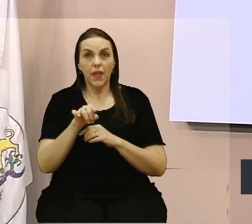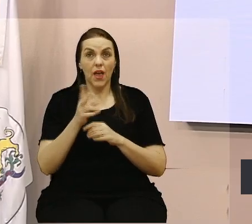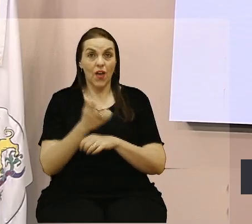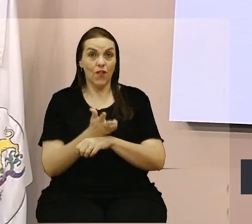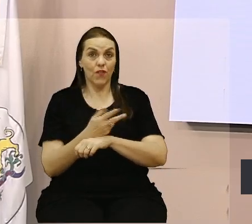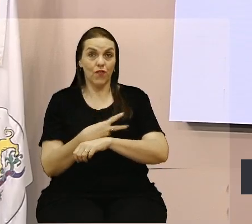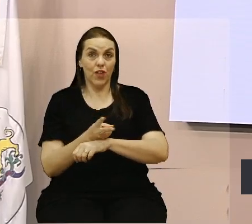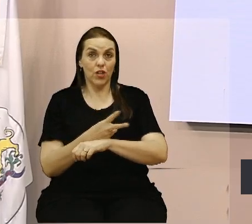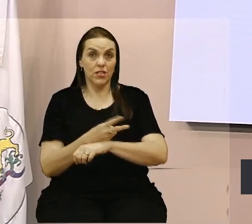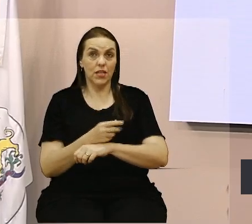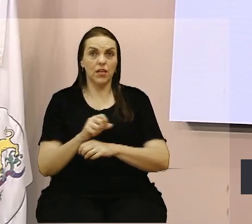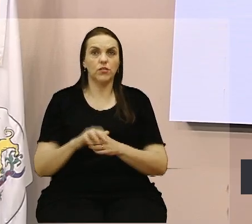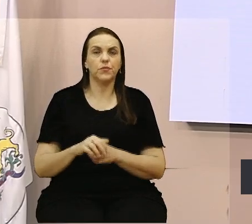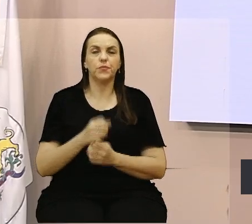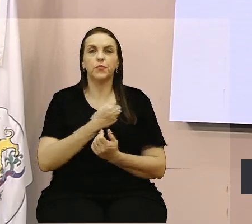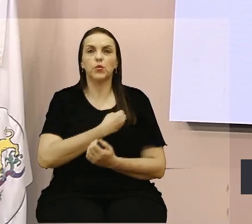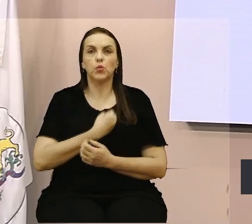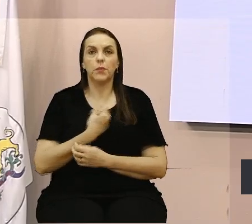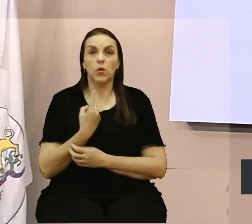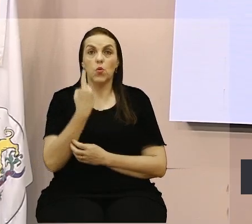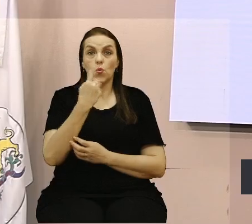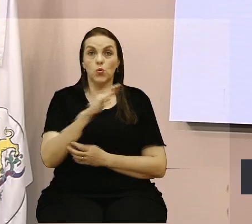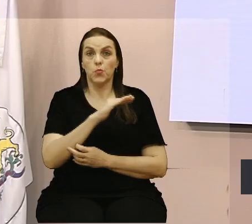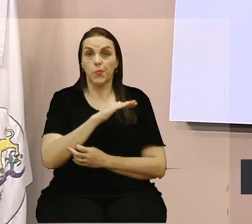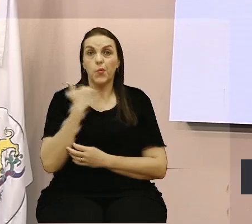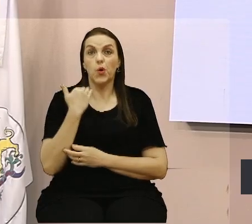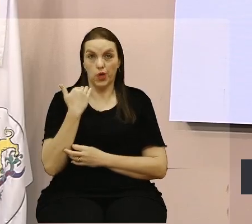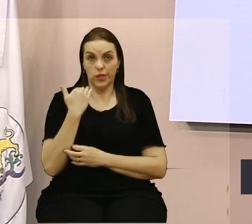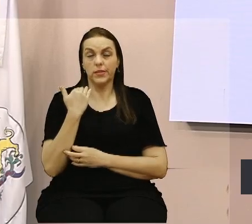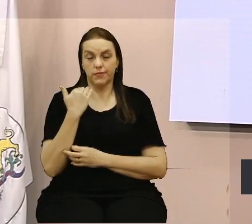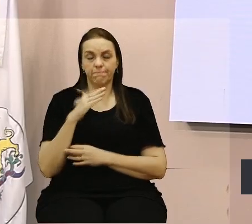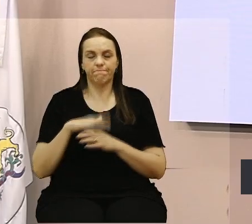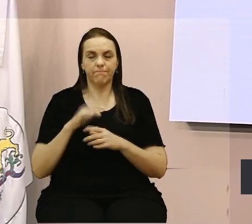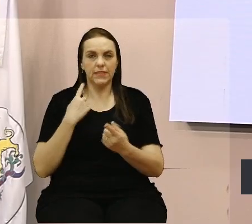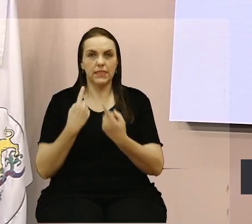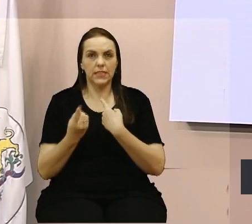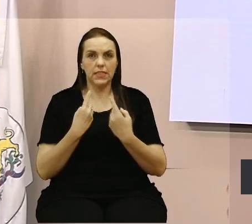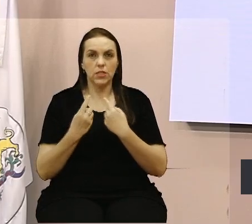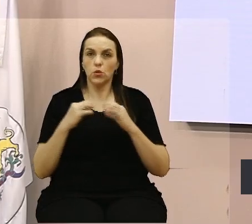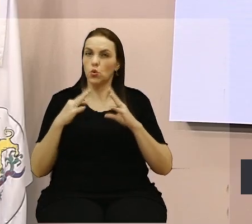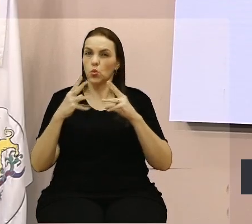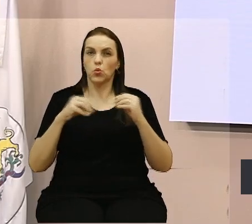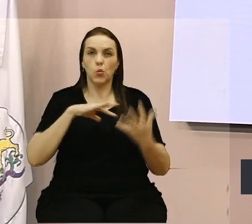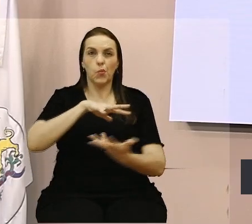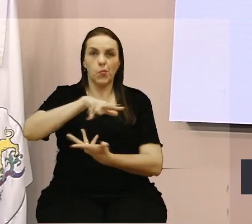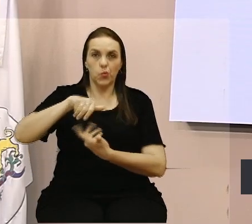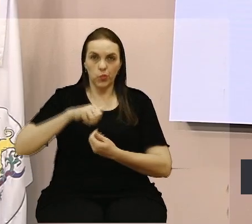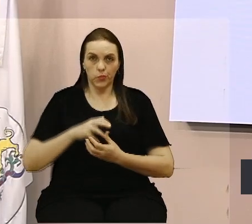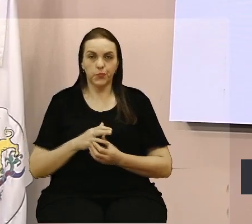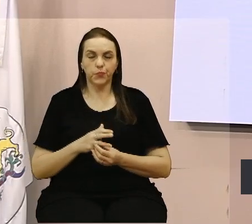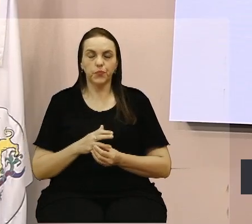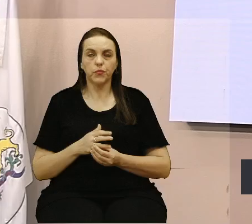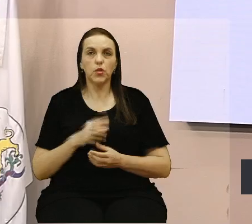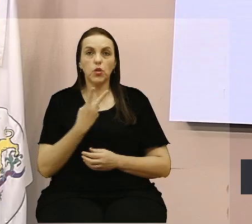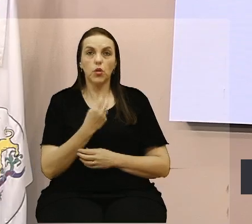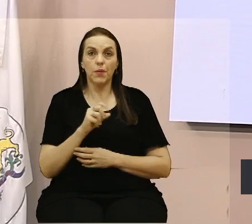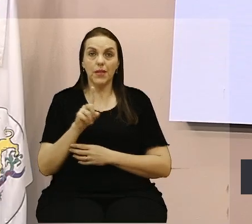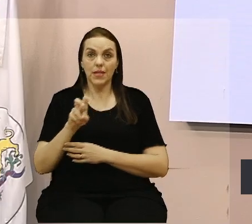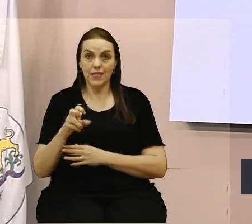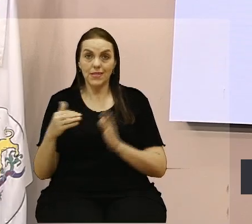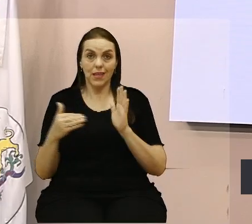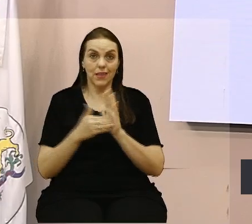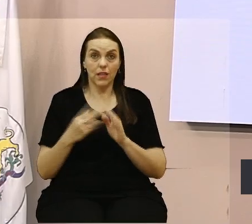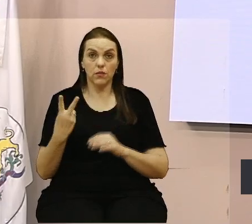item número 1 na morte, né, principalmente na morte no trânsito em todo o mundo. De 2015 a 2019,